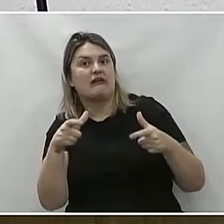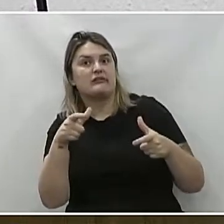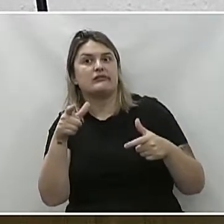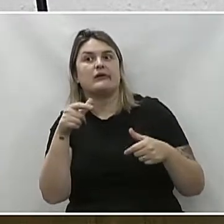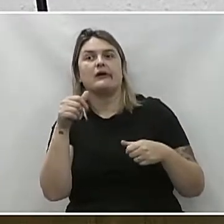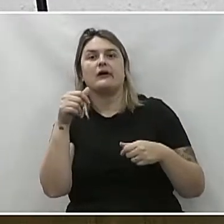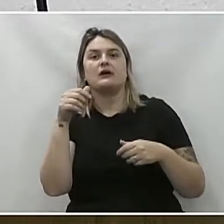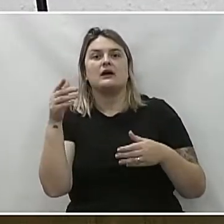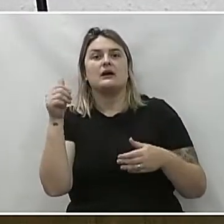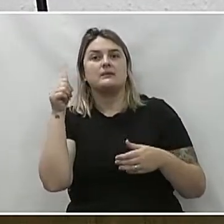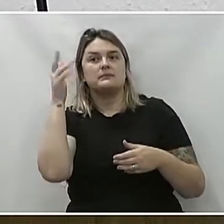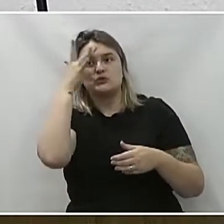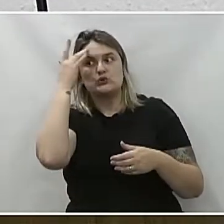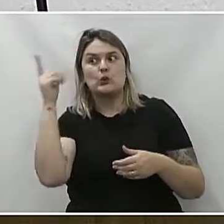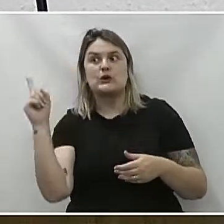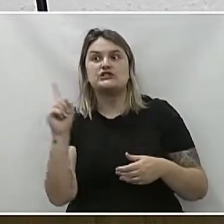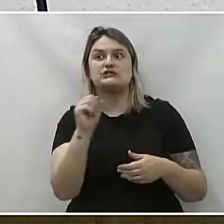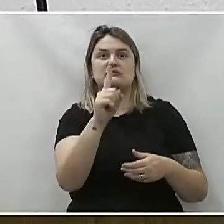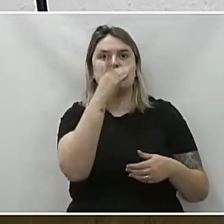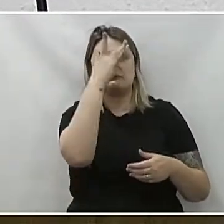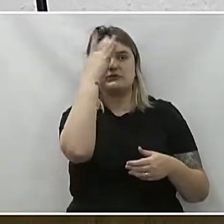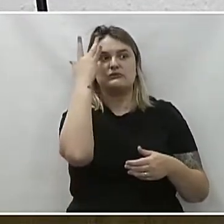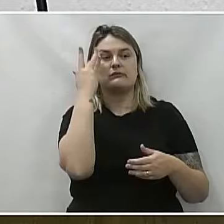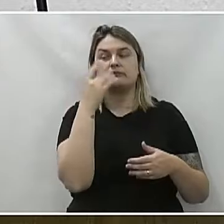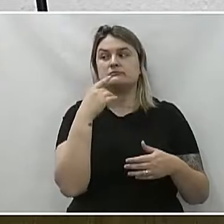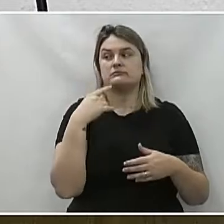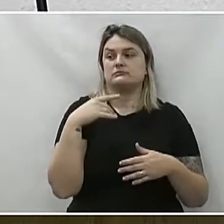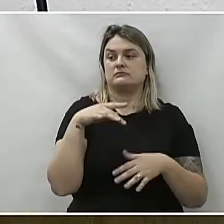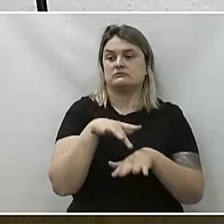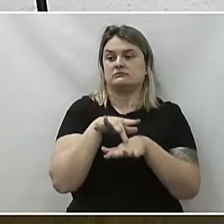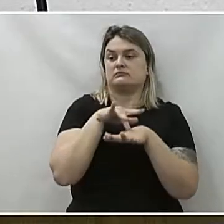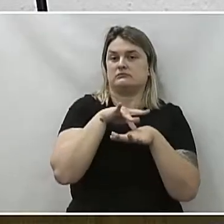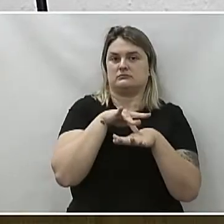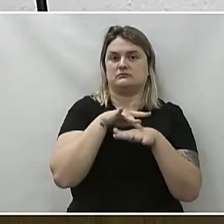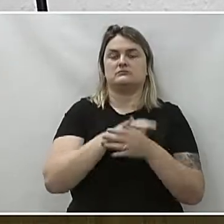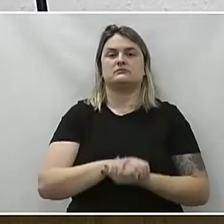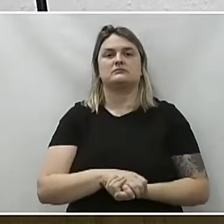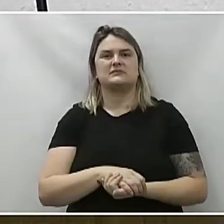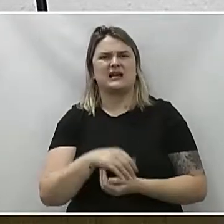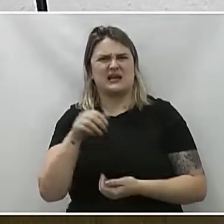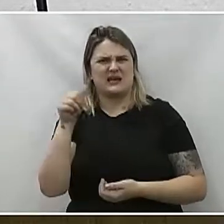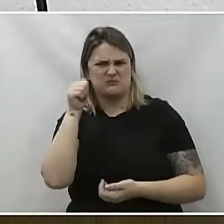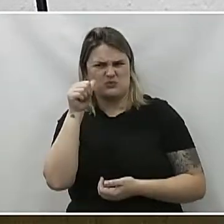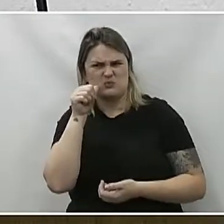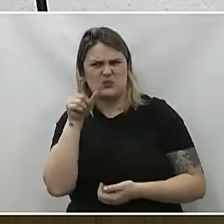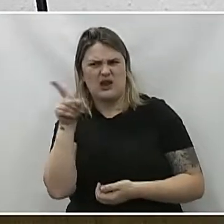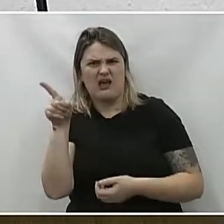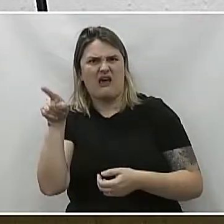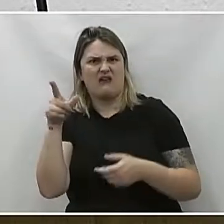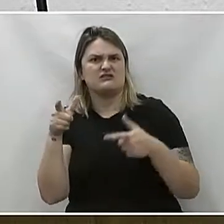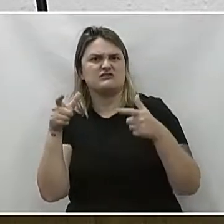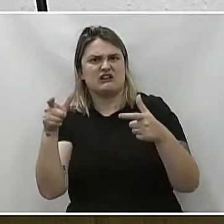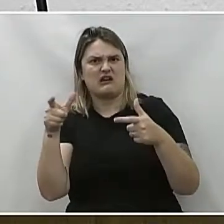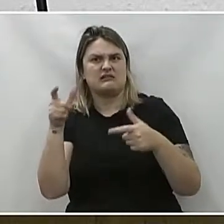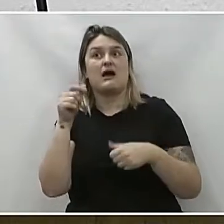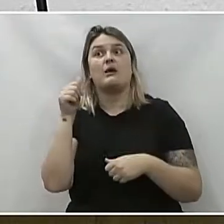os funcionários já ficam assim. Nossa, chegou, né? E aí você vira a chata do posto, a chata da Secretaria de Saúde. Você tem